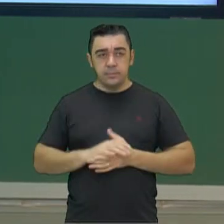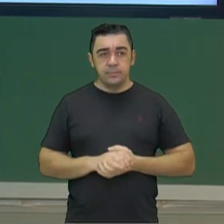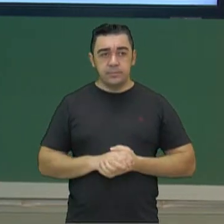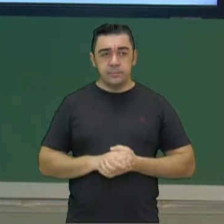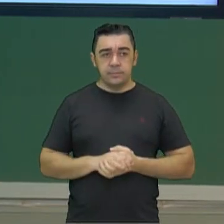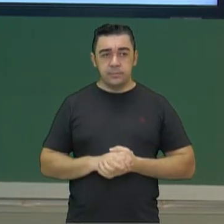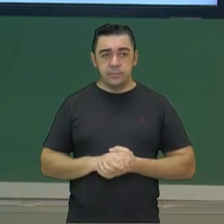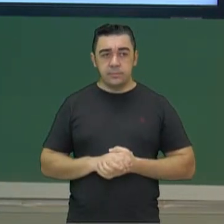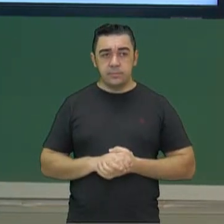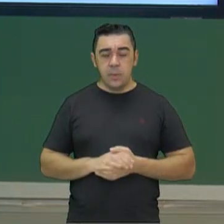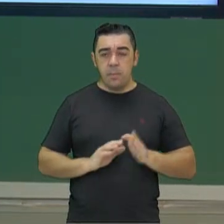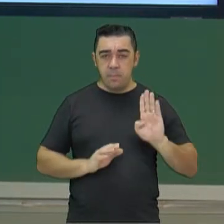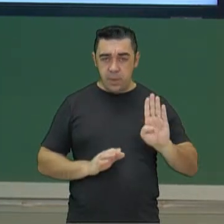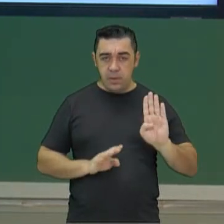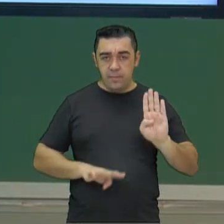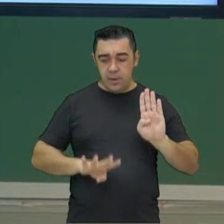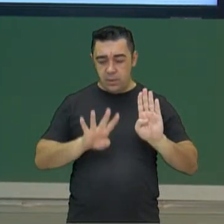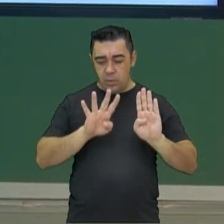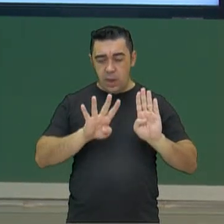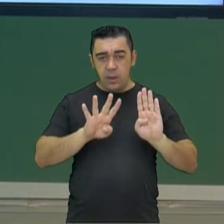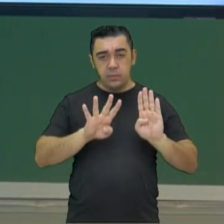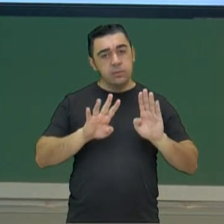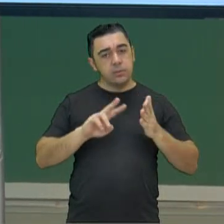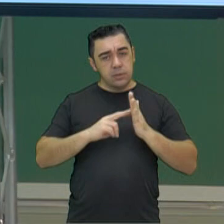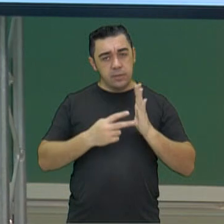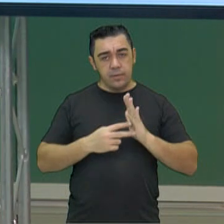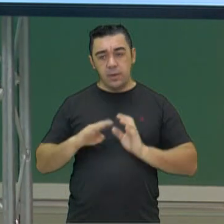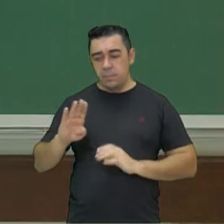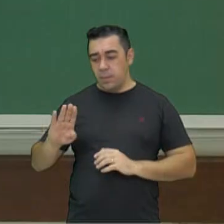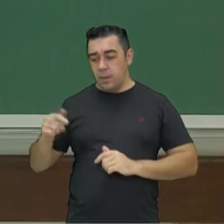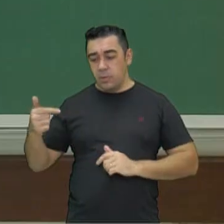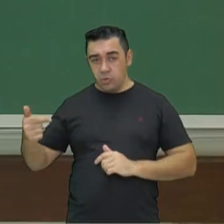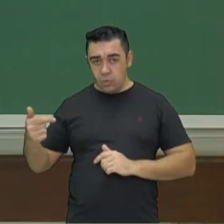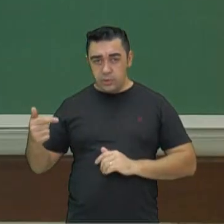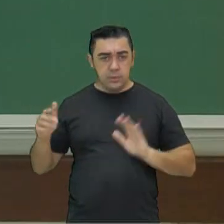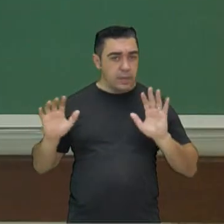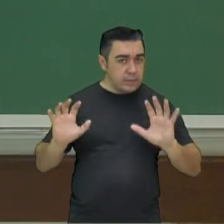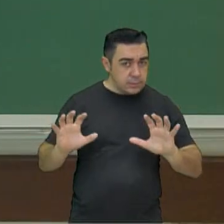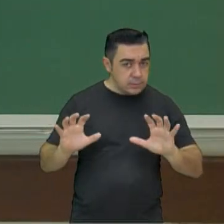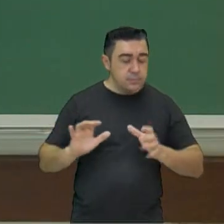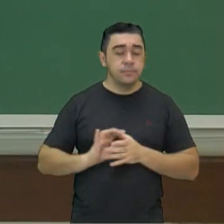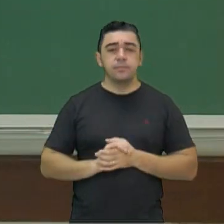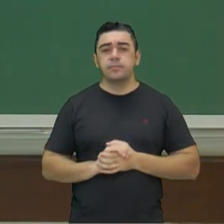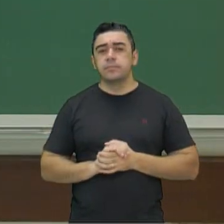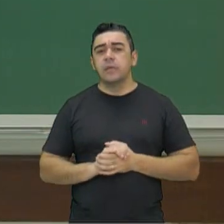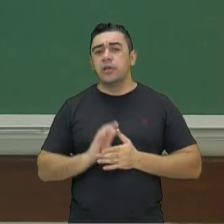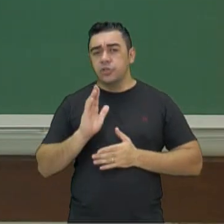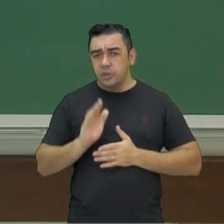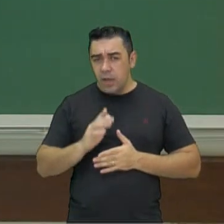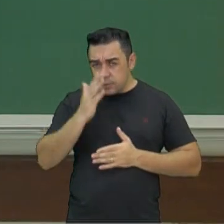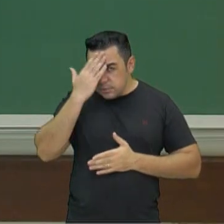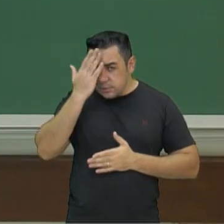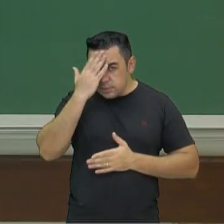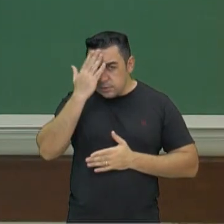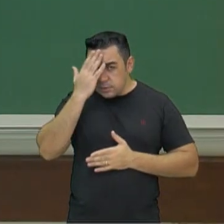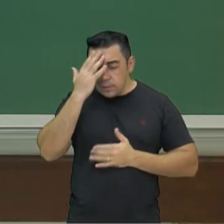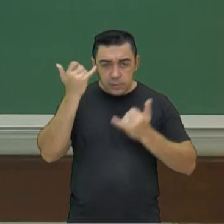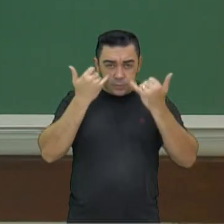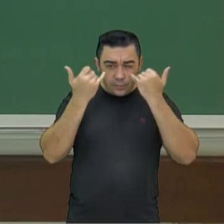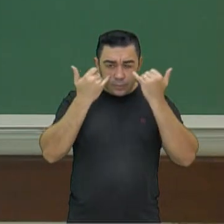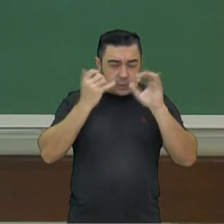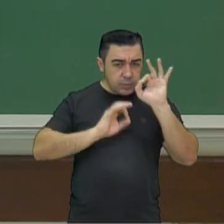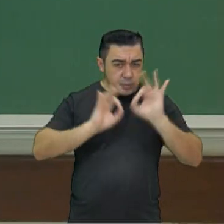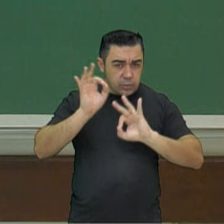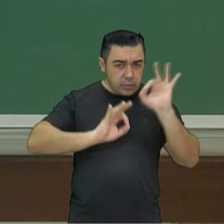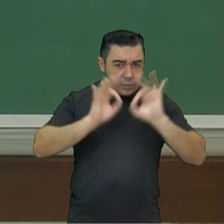2 vezes B vale 4, quer dizer que o B vale 2. Dessa forma, quando a gente tem todos os dados